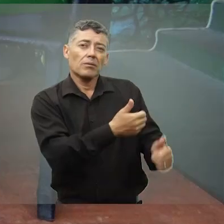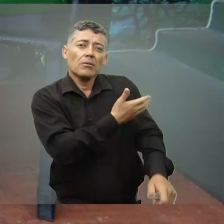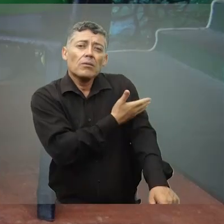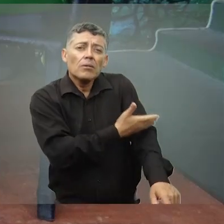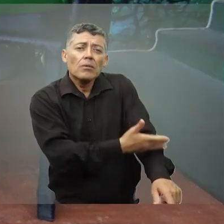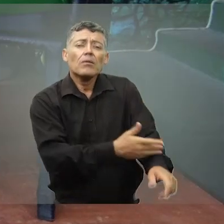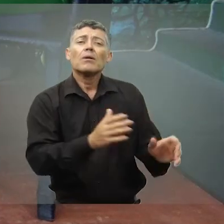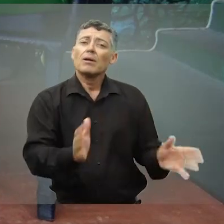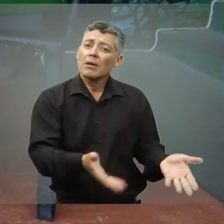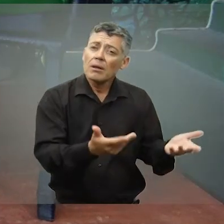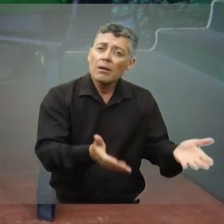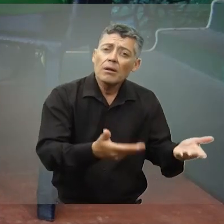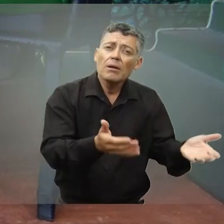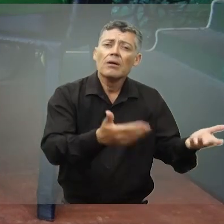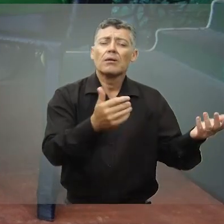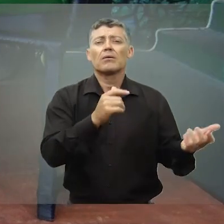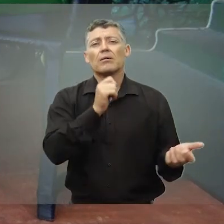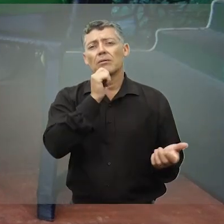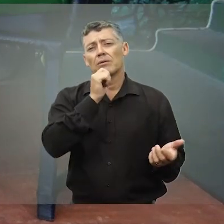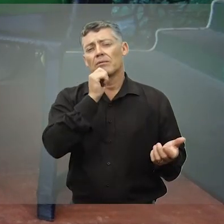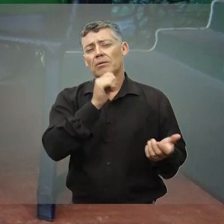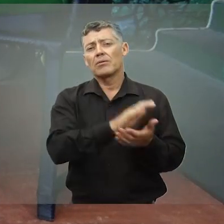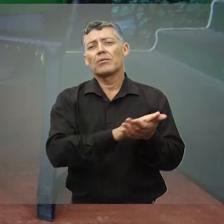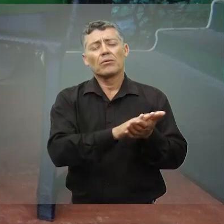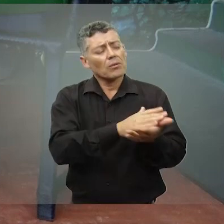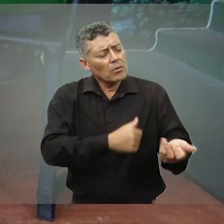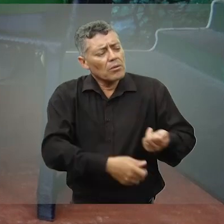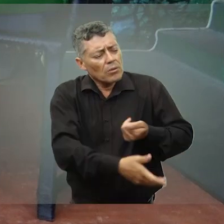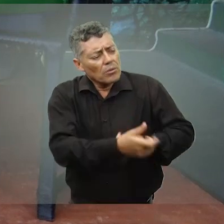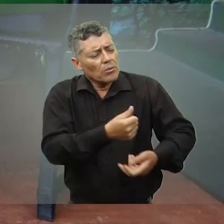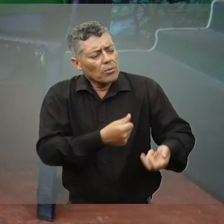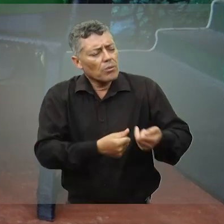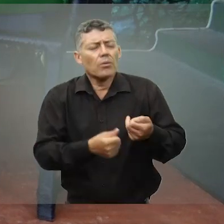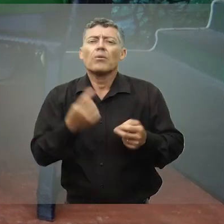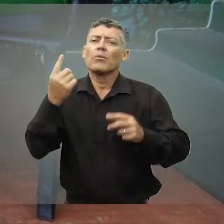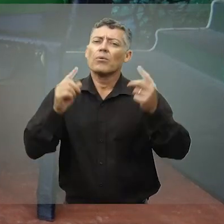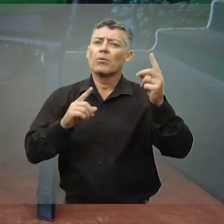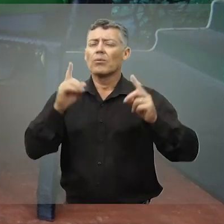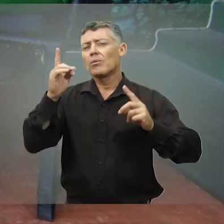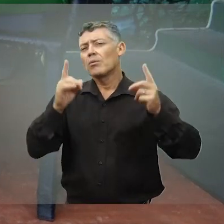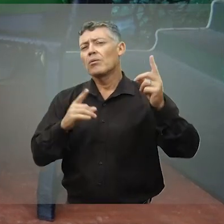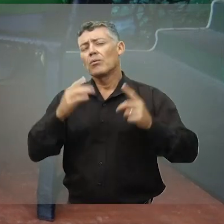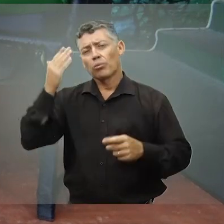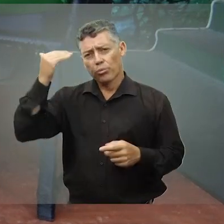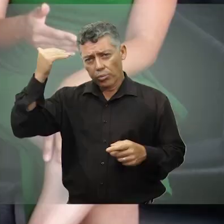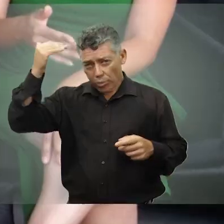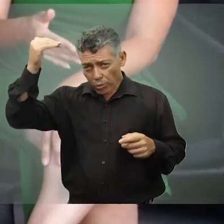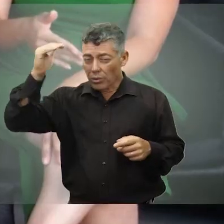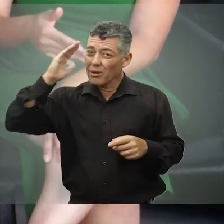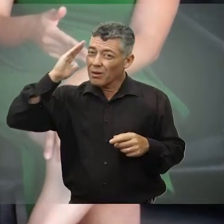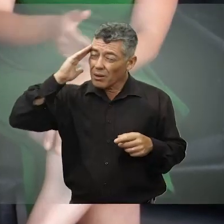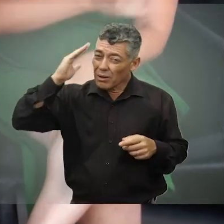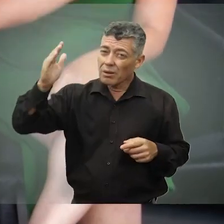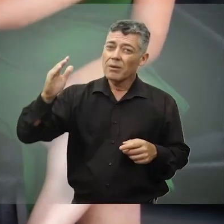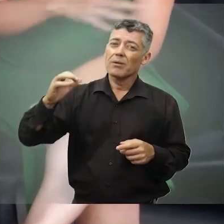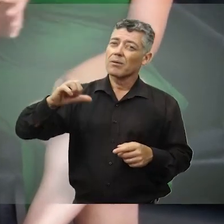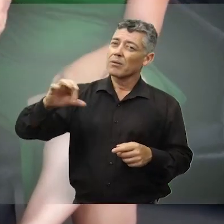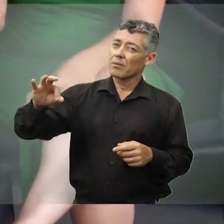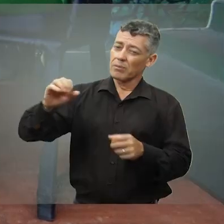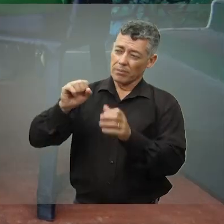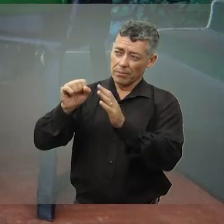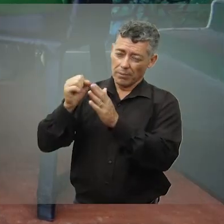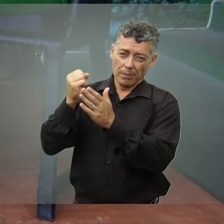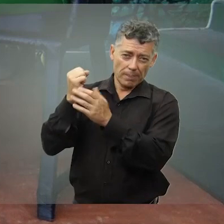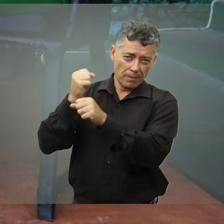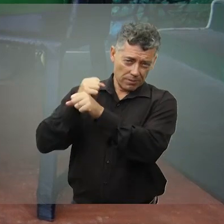de animador, porque você é um dos puxadores, assim, de carnaval que fez o maior sucesso, principalmente nos anos 90 e continua